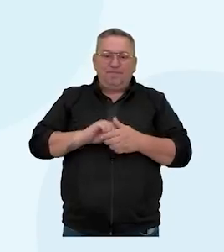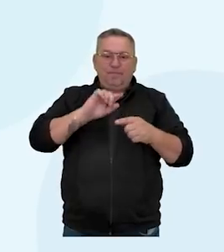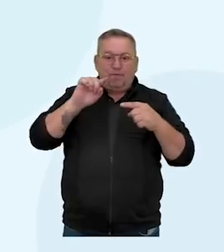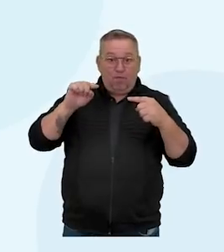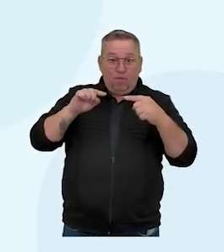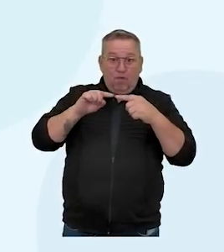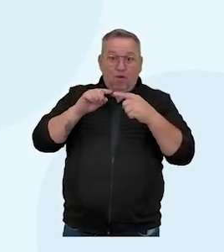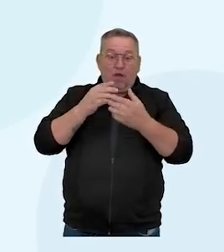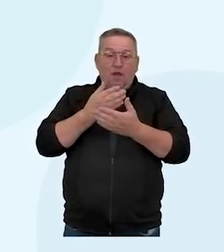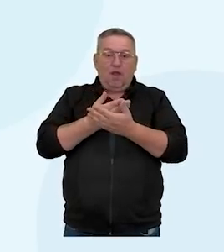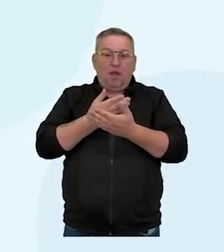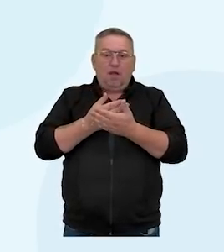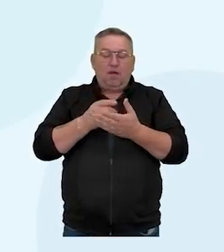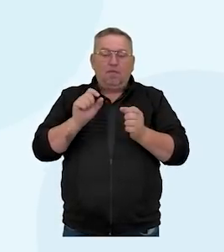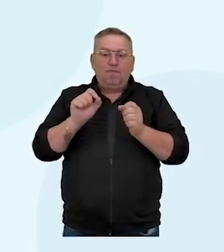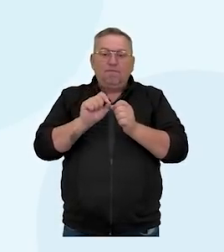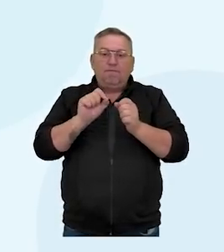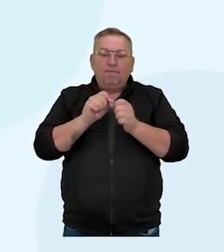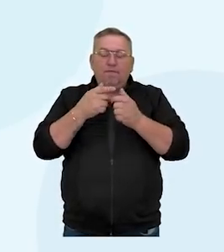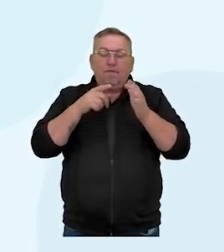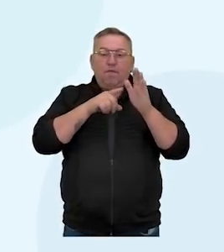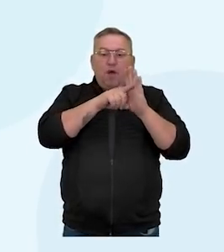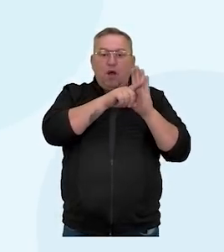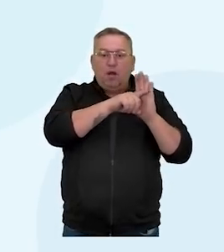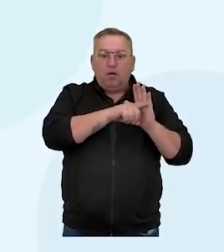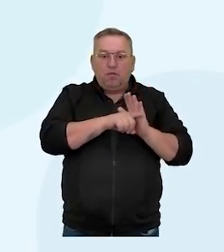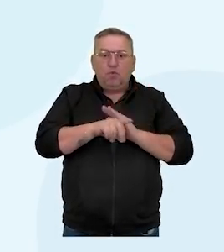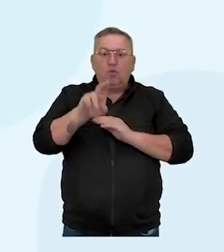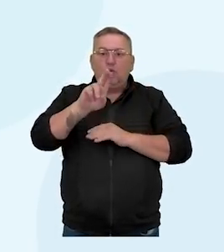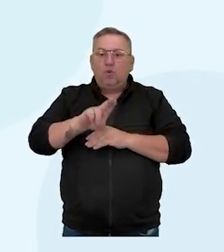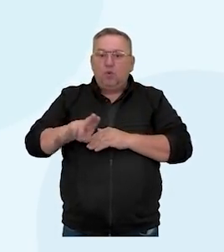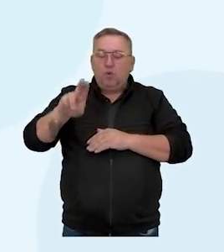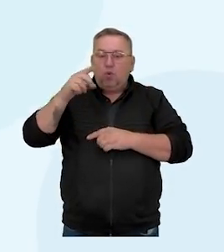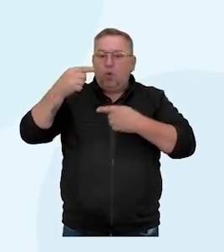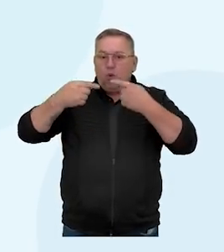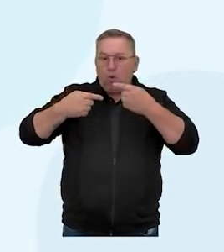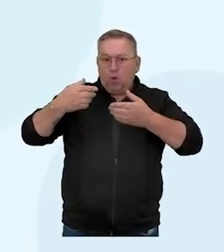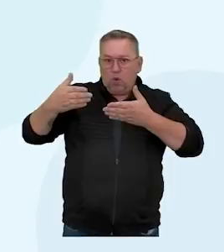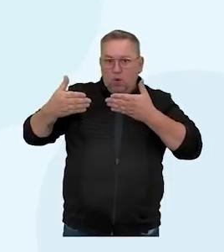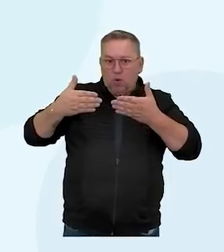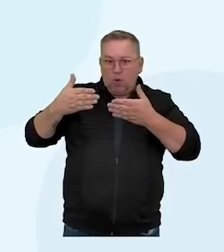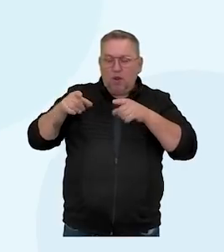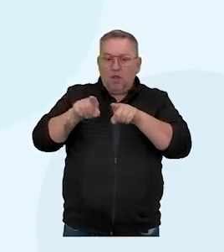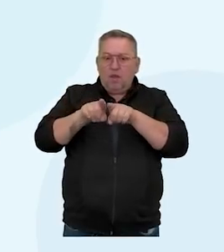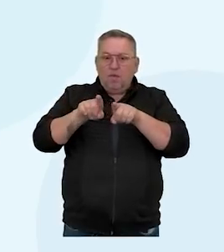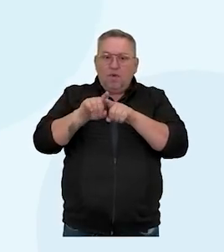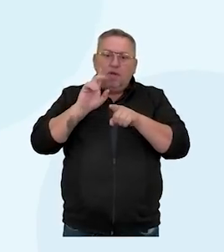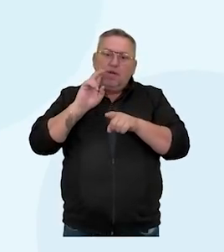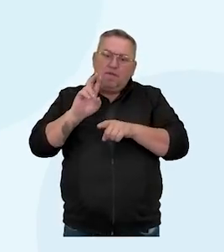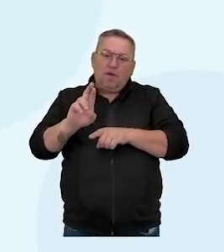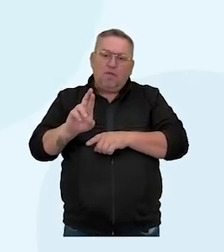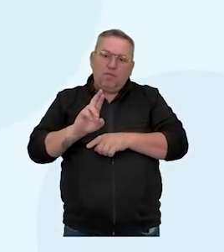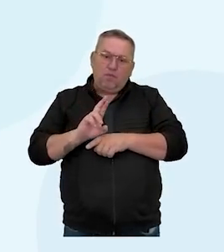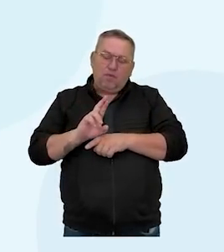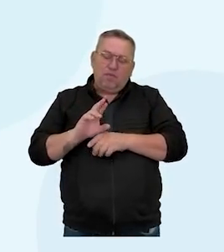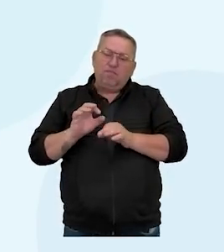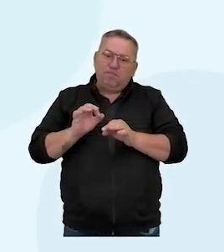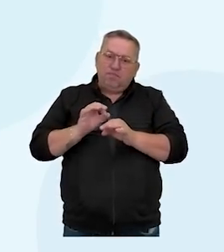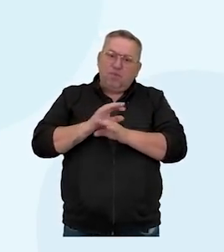Objetivos da aula: produzir perguntas a serem utilizadas no debate em sala e prever possíveis respostas para